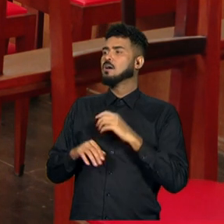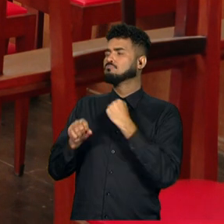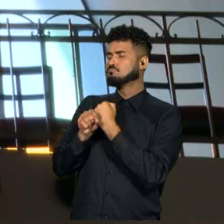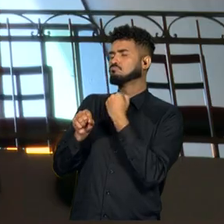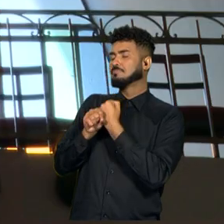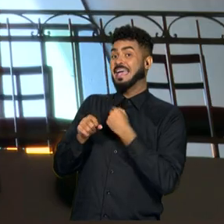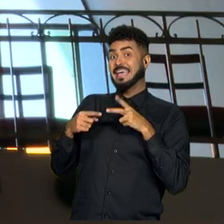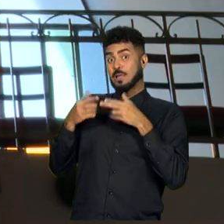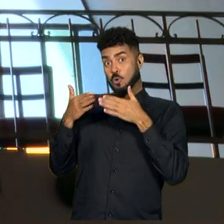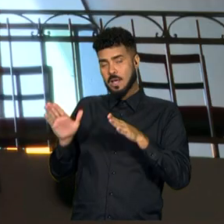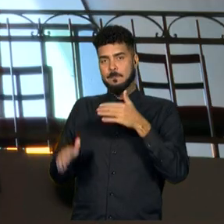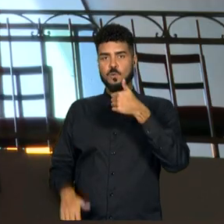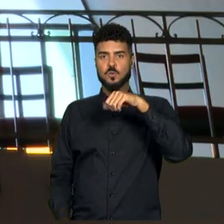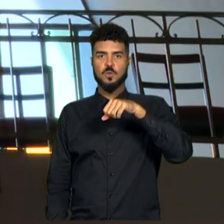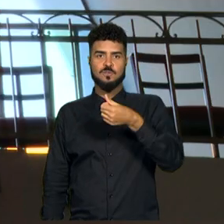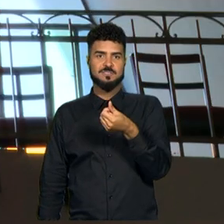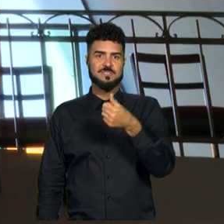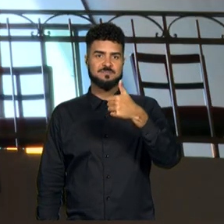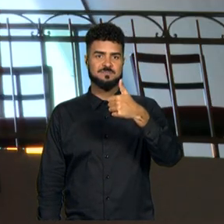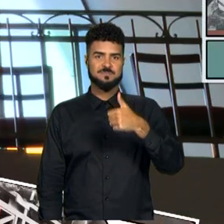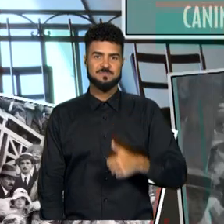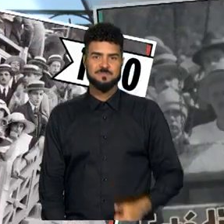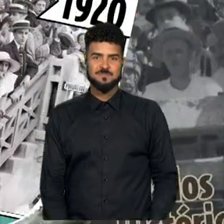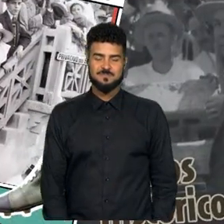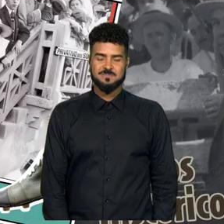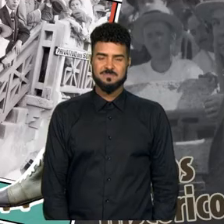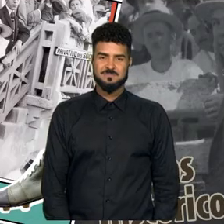inaugurada em 1961.